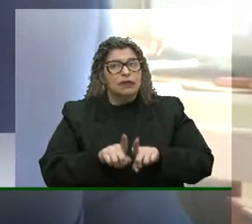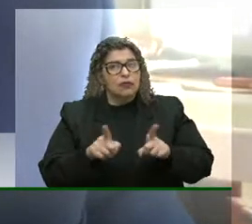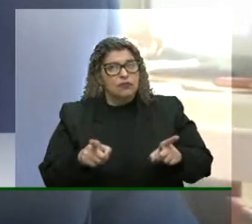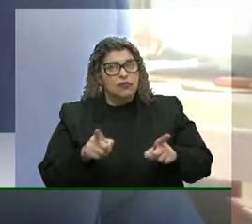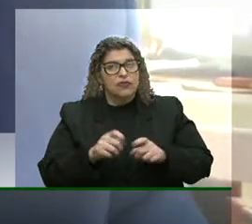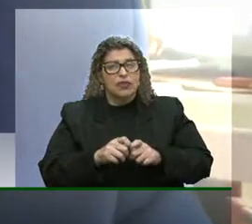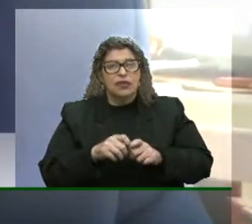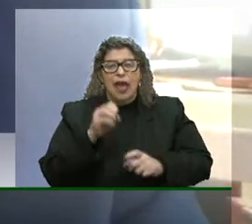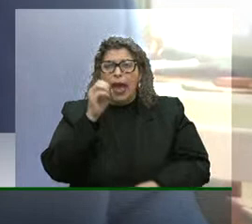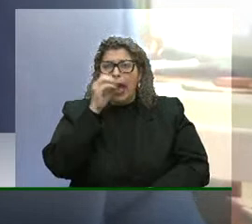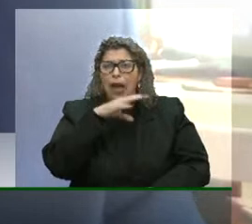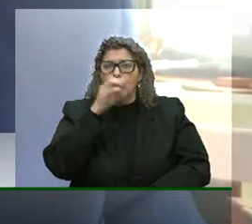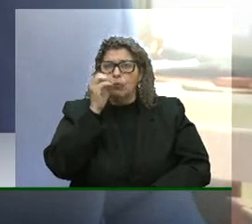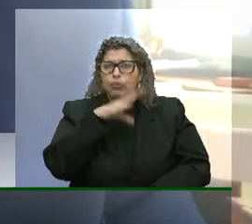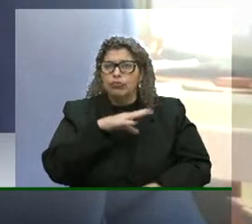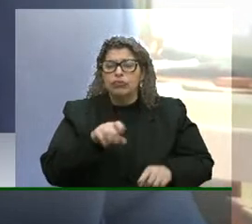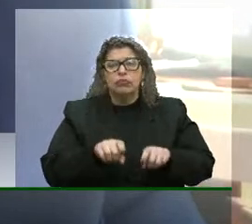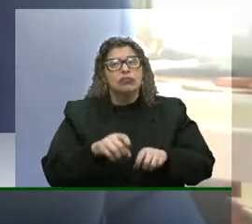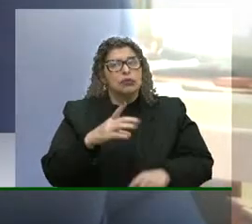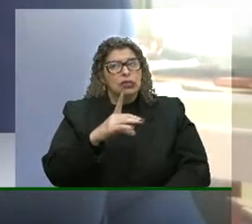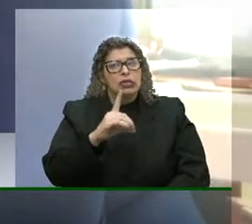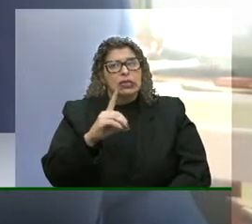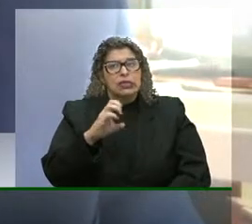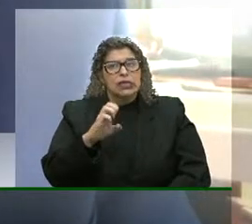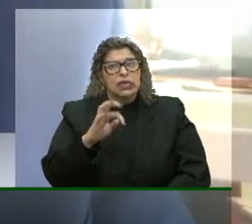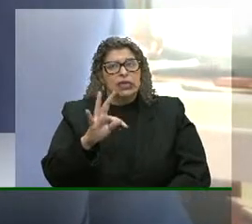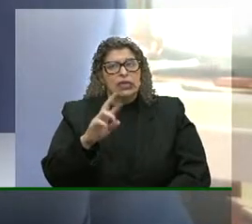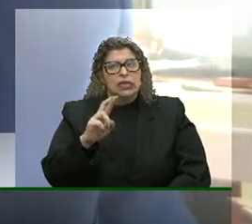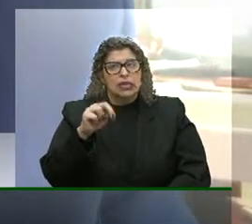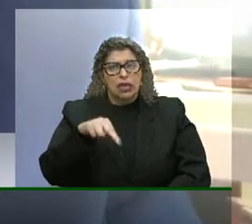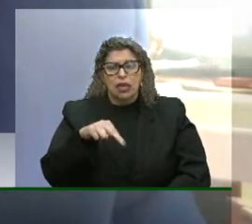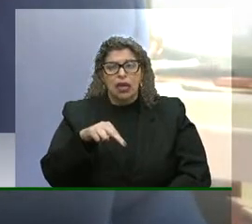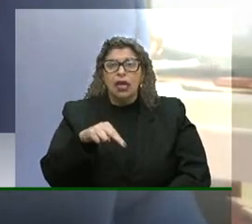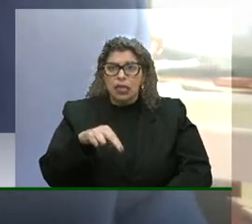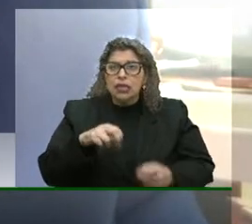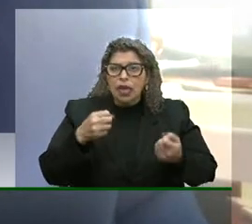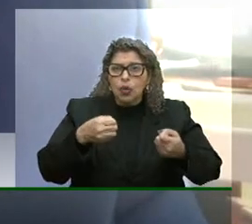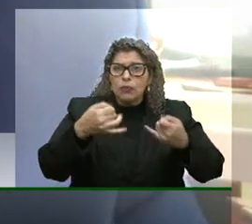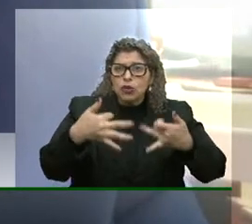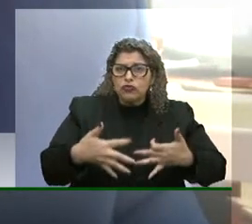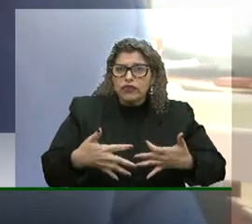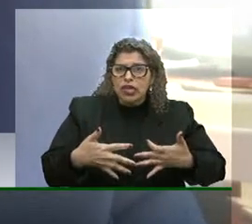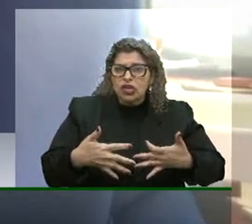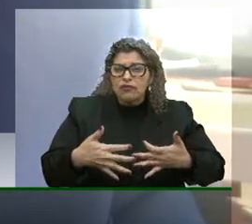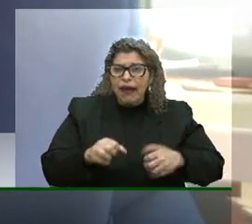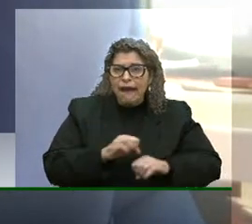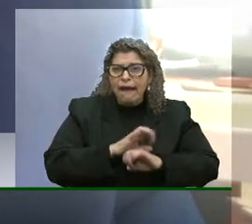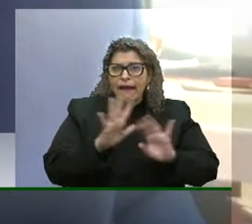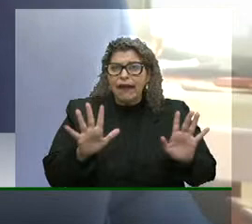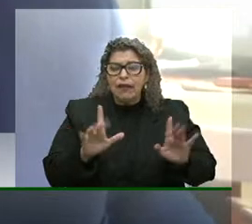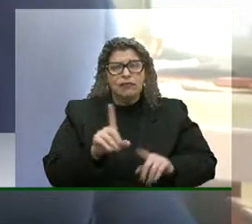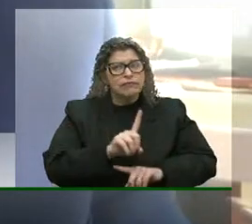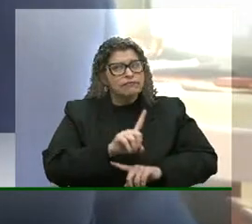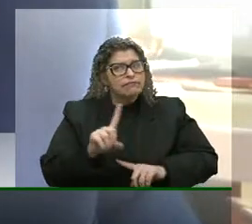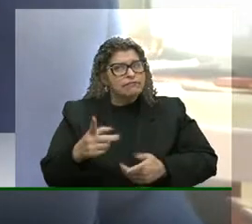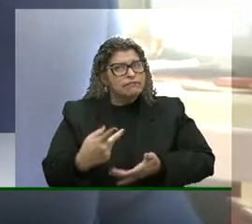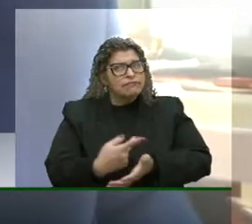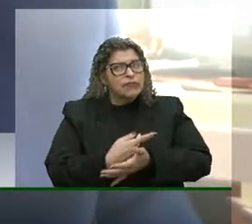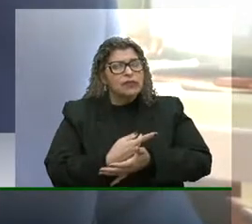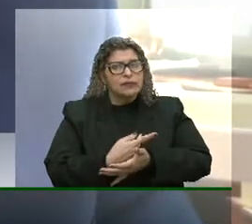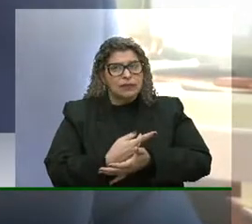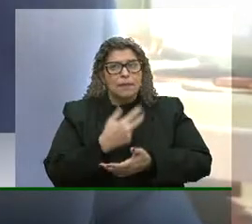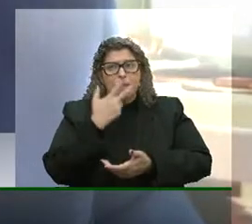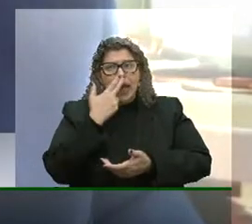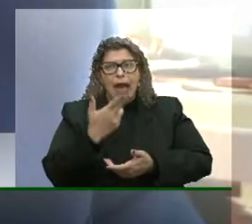como abusiva por parte do Detran, não há justificativa para essa cobrança, né? Me parece até que o Detran